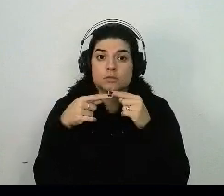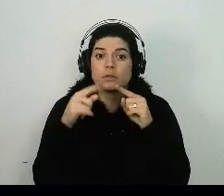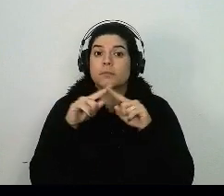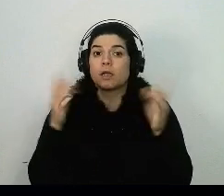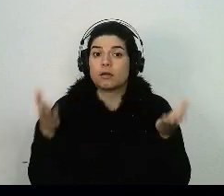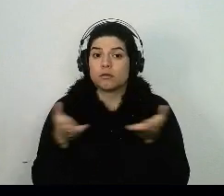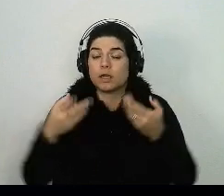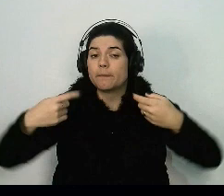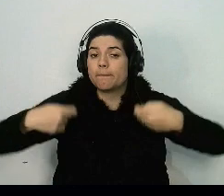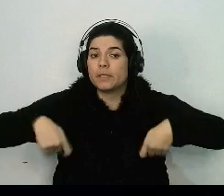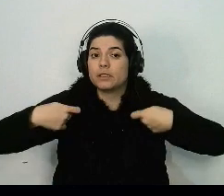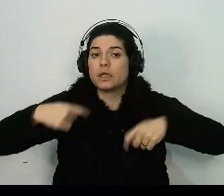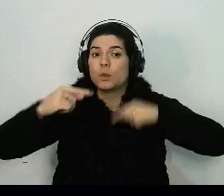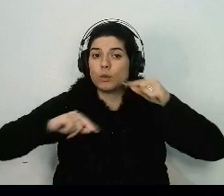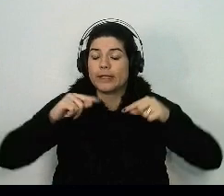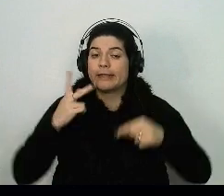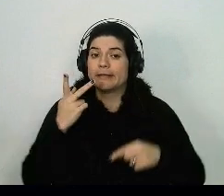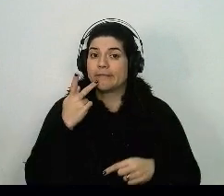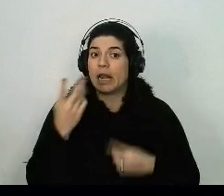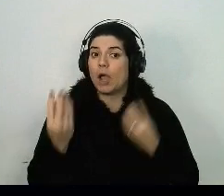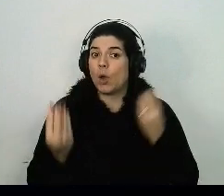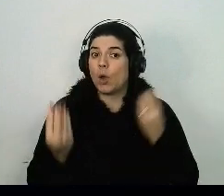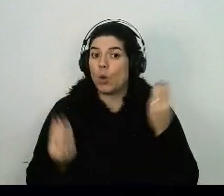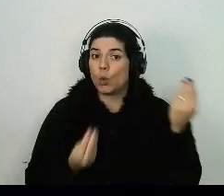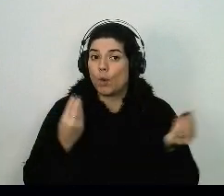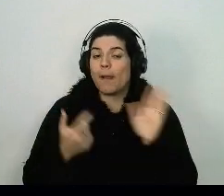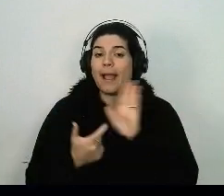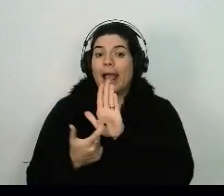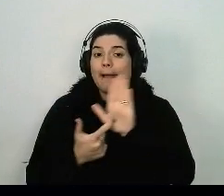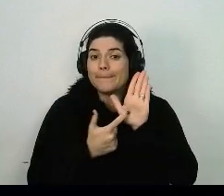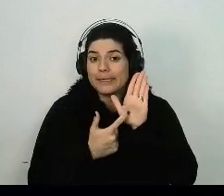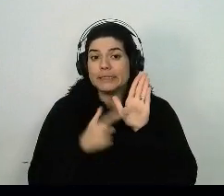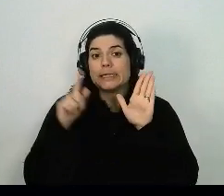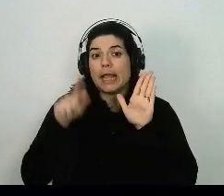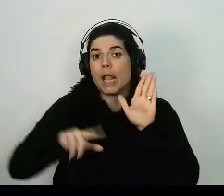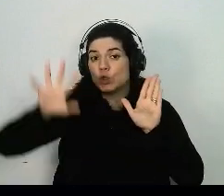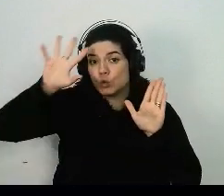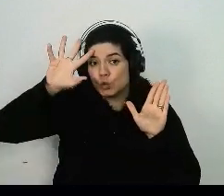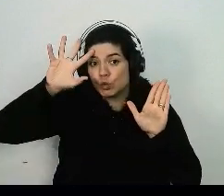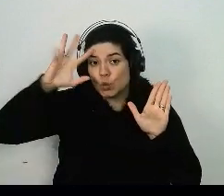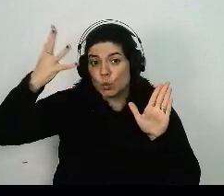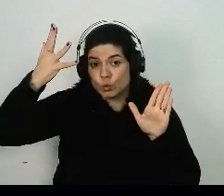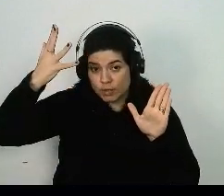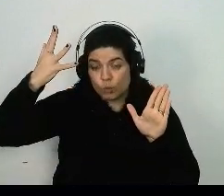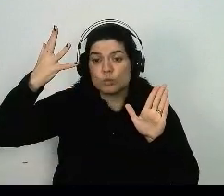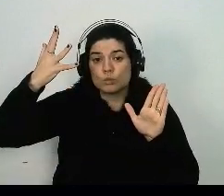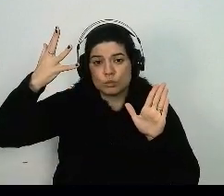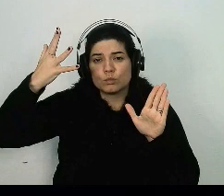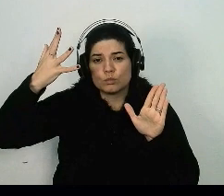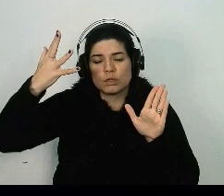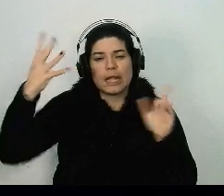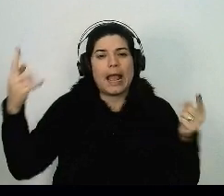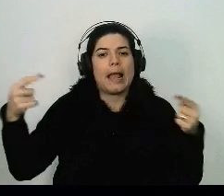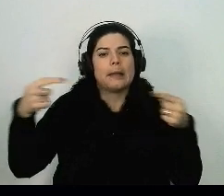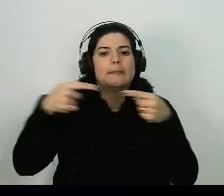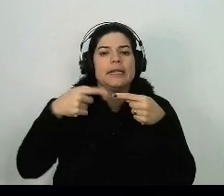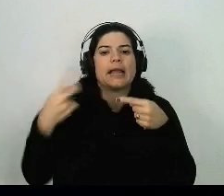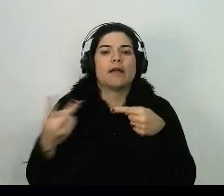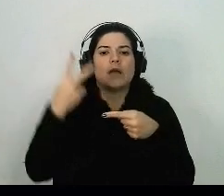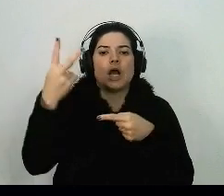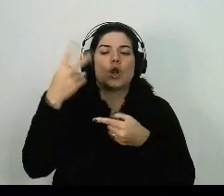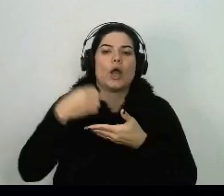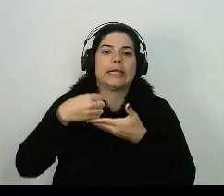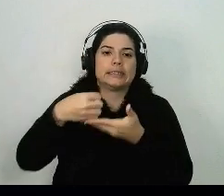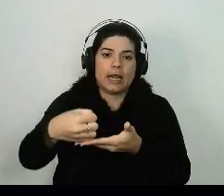também falar em como a gente apresenta a solução segundo o valor que ela entrega também. Não